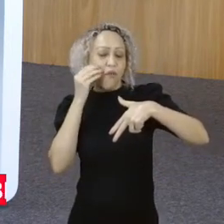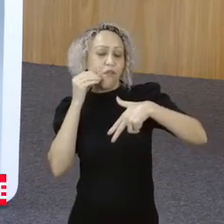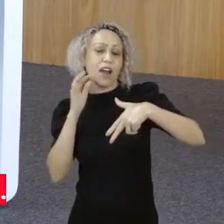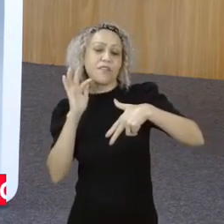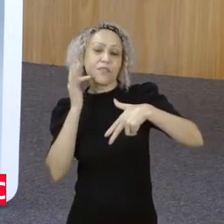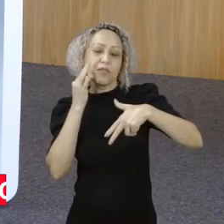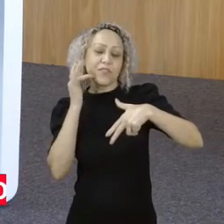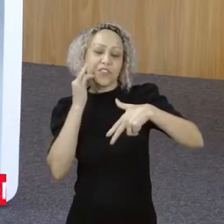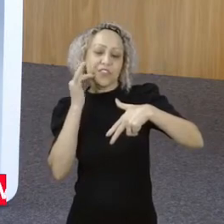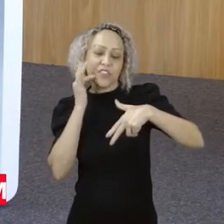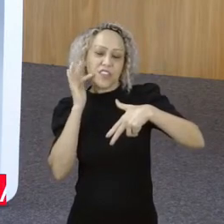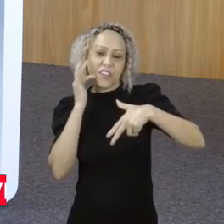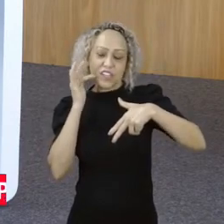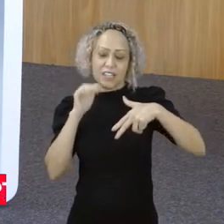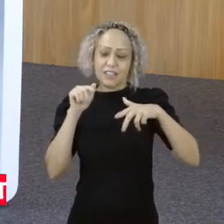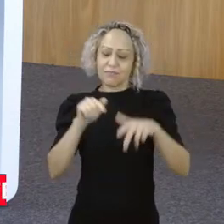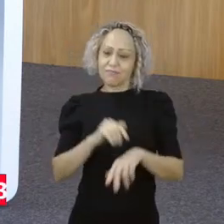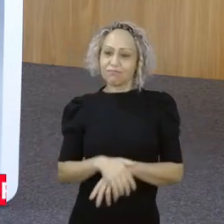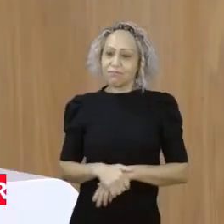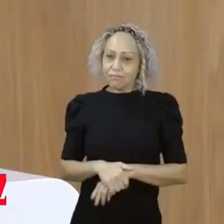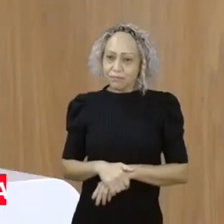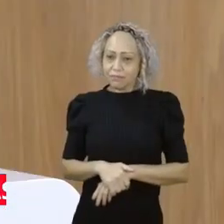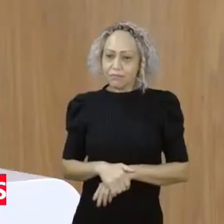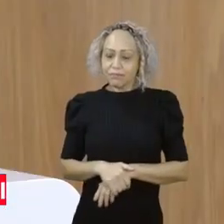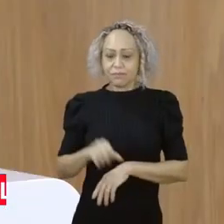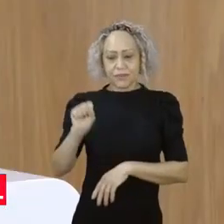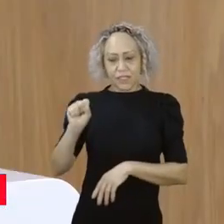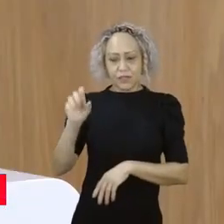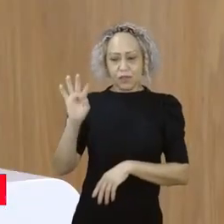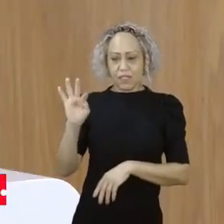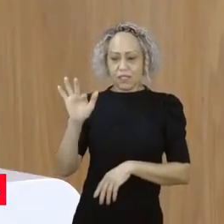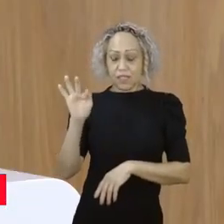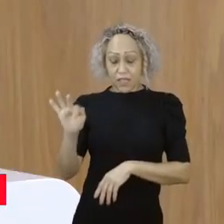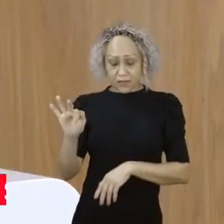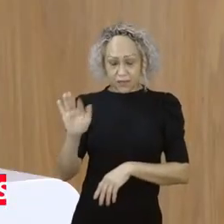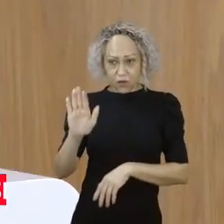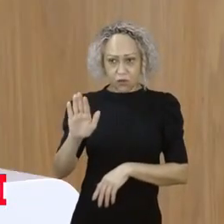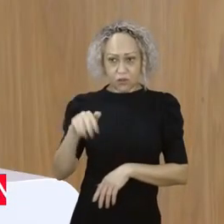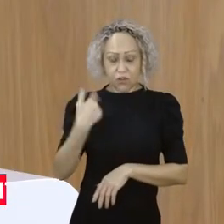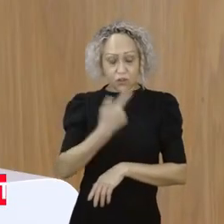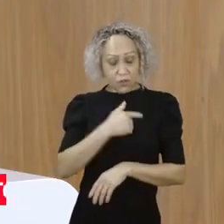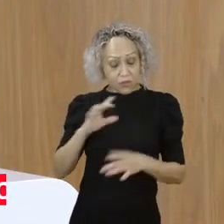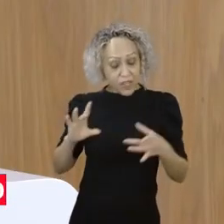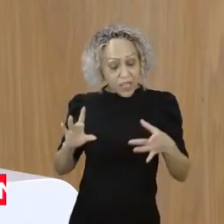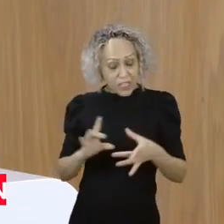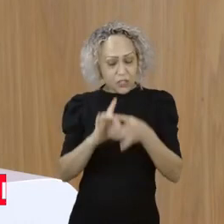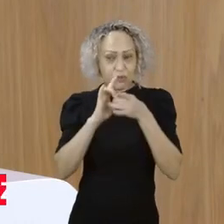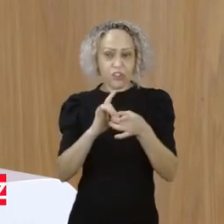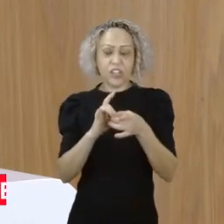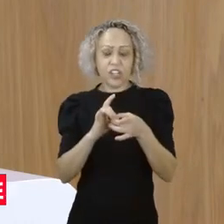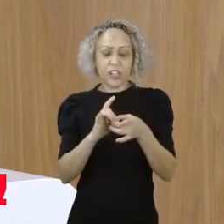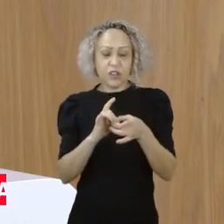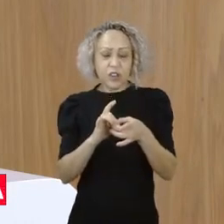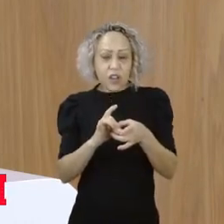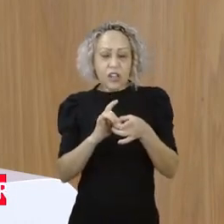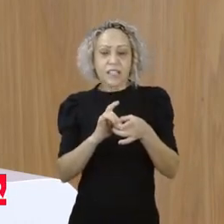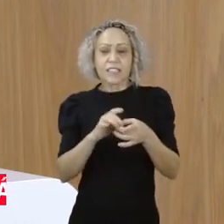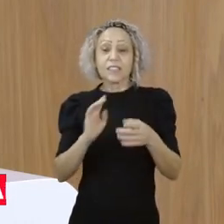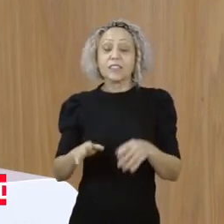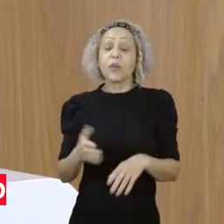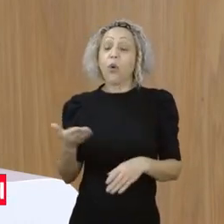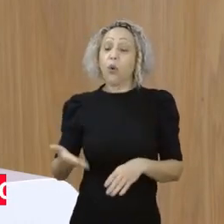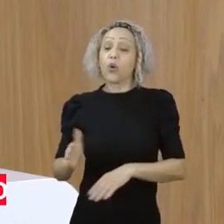confirmada, mas você continua sintonizado aqui na Rede Povo de Comunicação para a gente ficar juntinho, trocando ideia durante todo